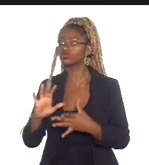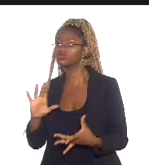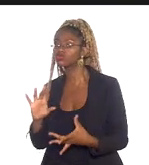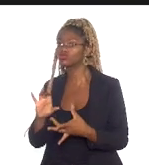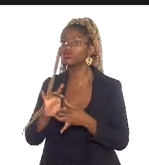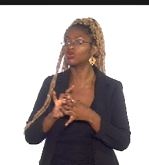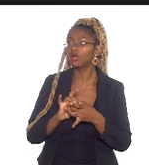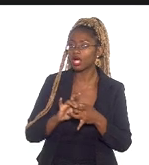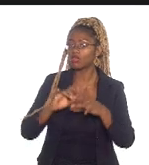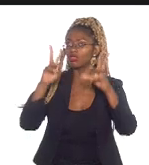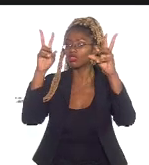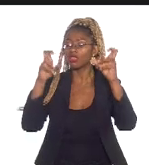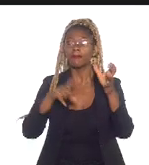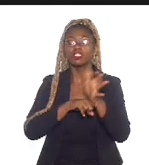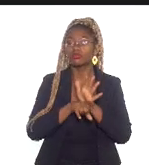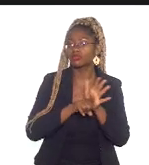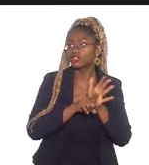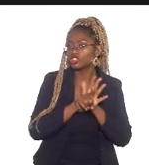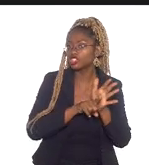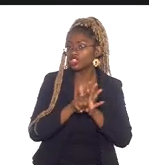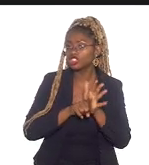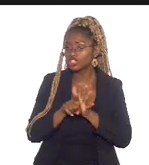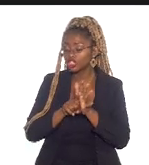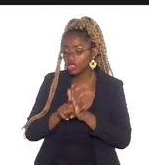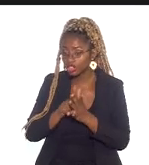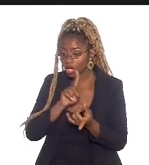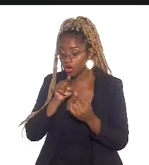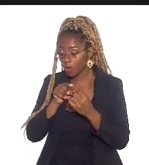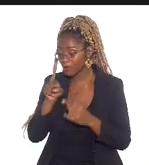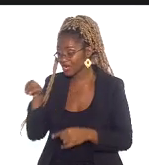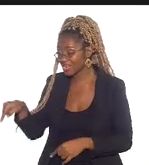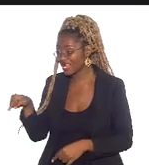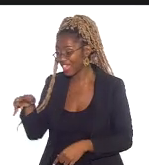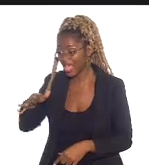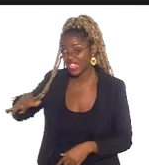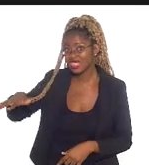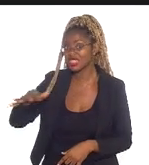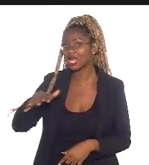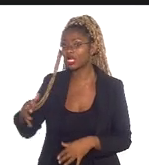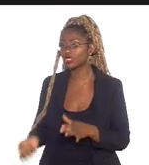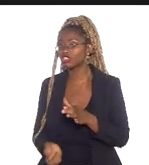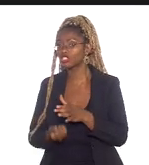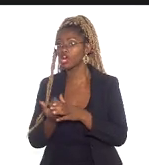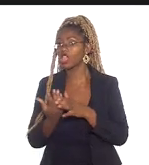com aquele determinado campo gerador da obrigação.